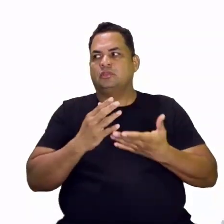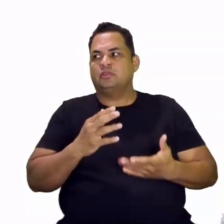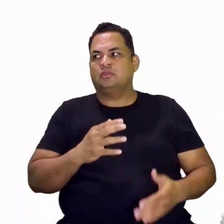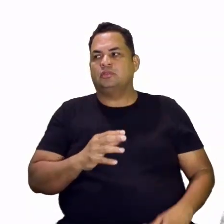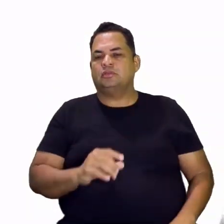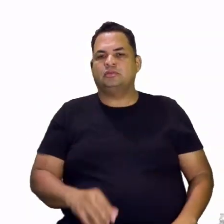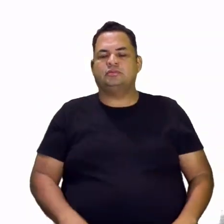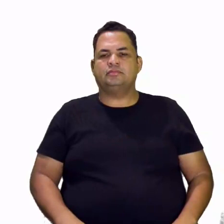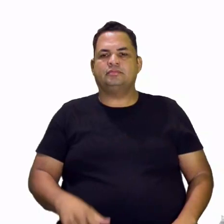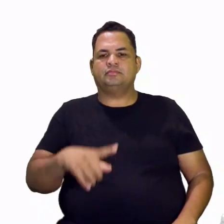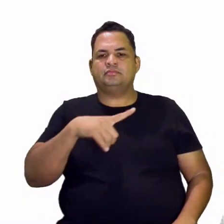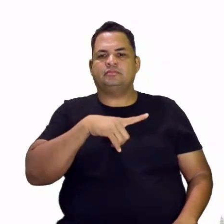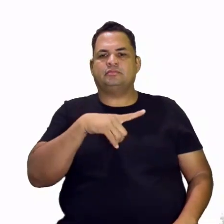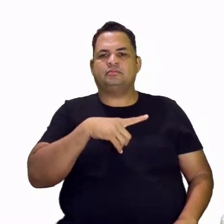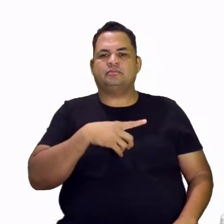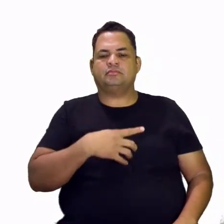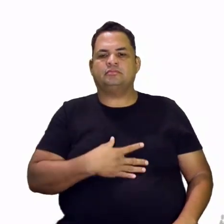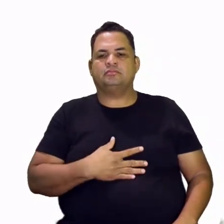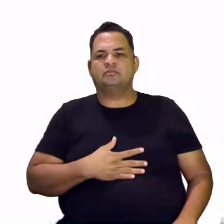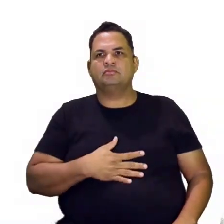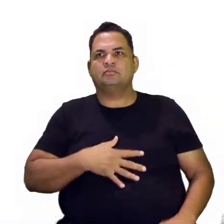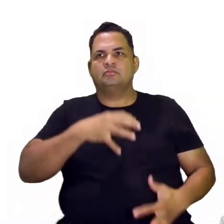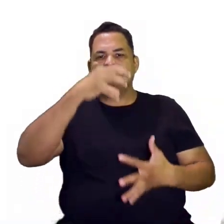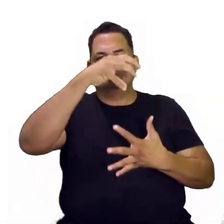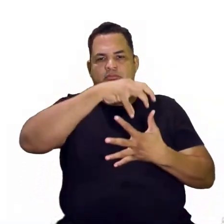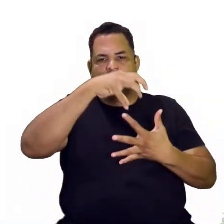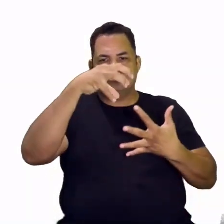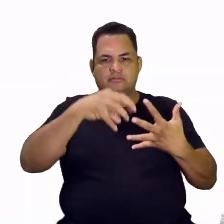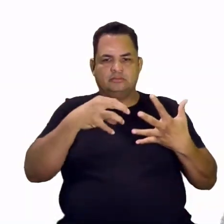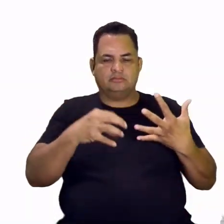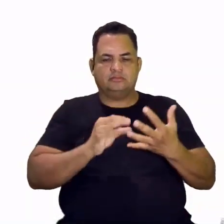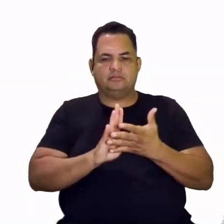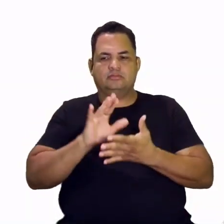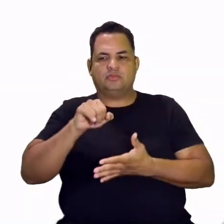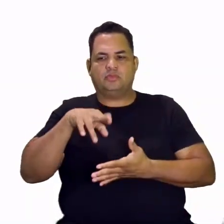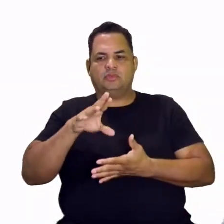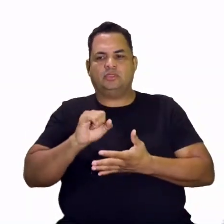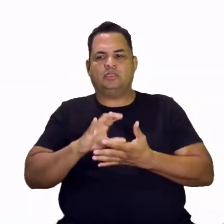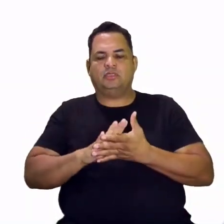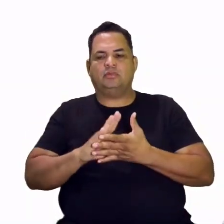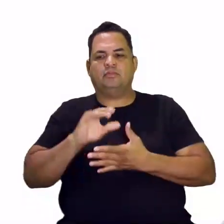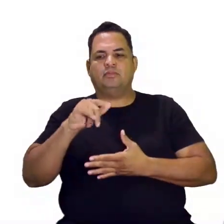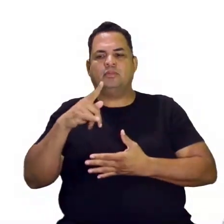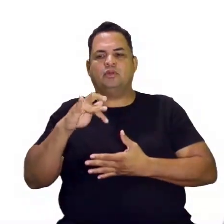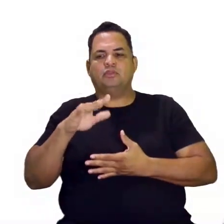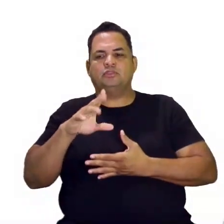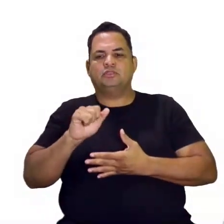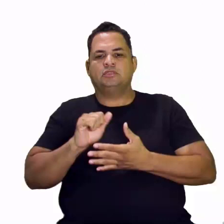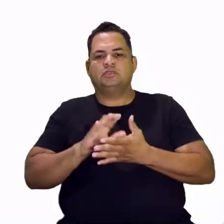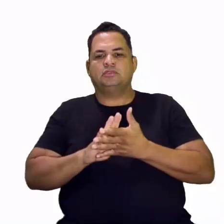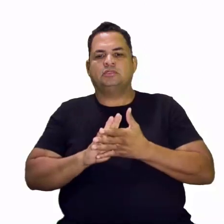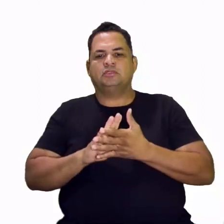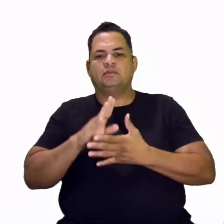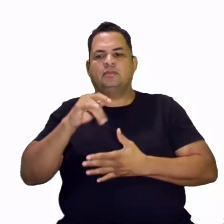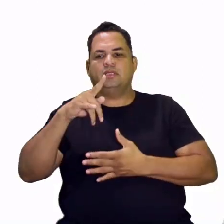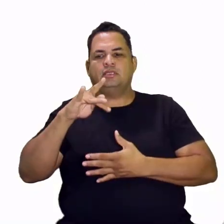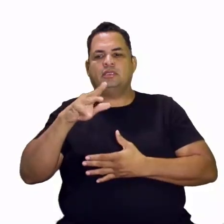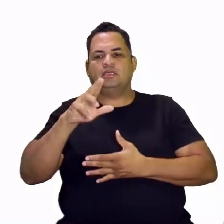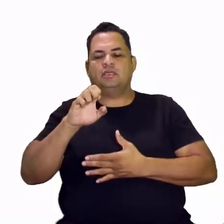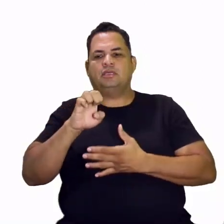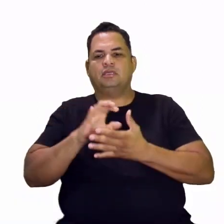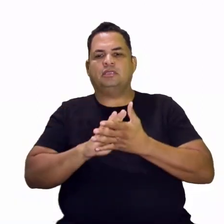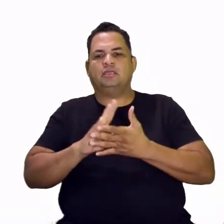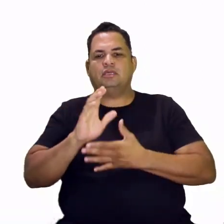que existem 5 reinos: reino Monera, reino protista, reino fungi, reino plantae,